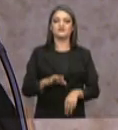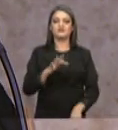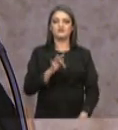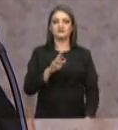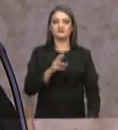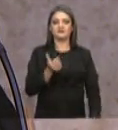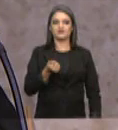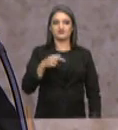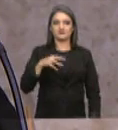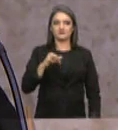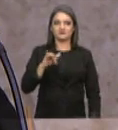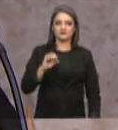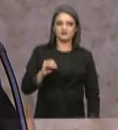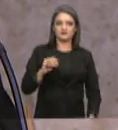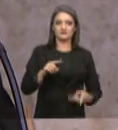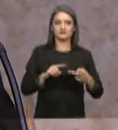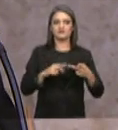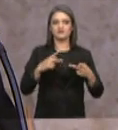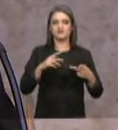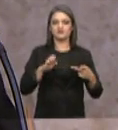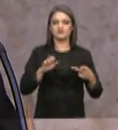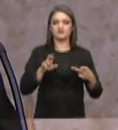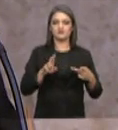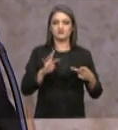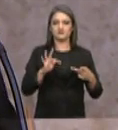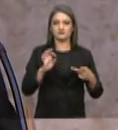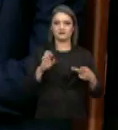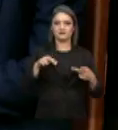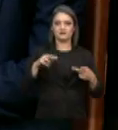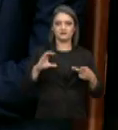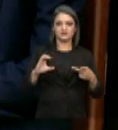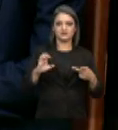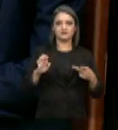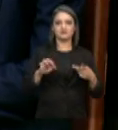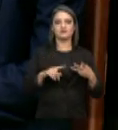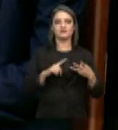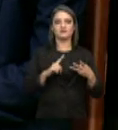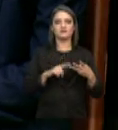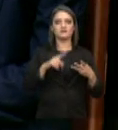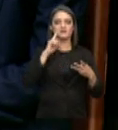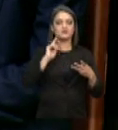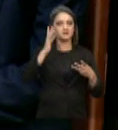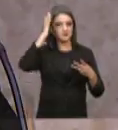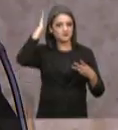Ministro se convida pertence ministro marco Aurélio